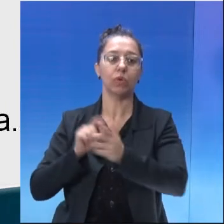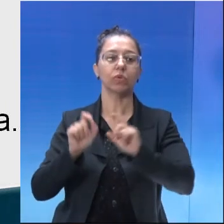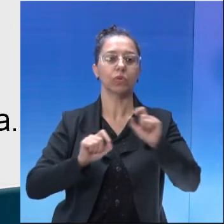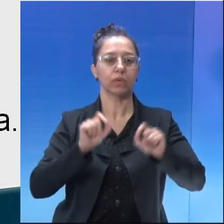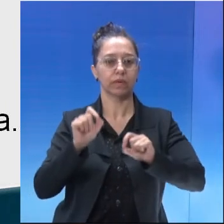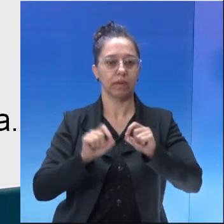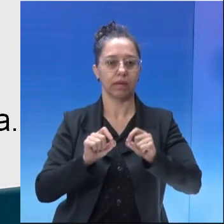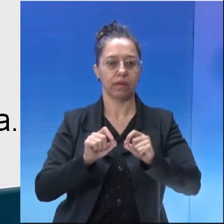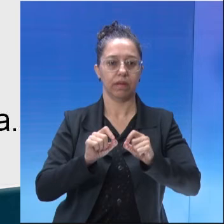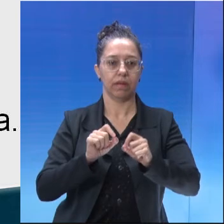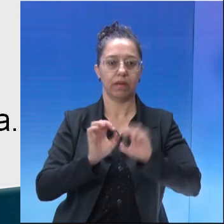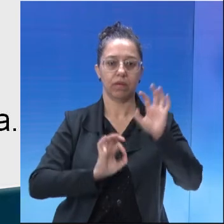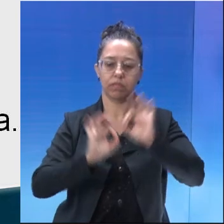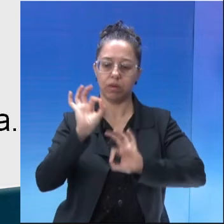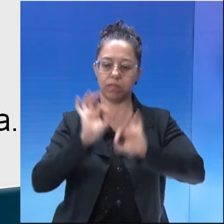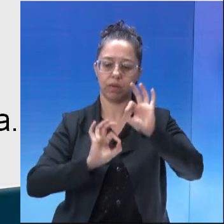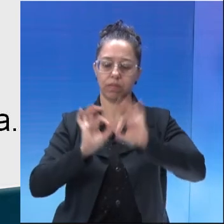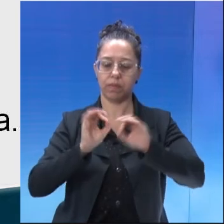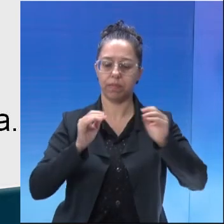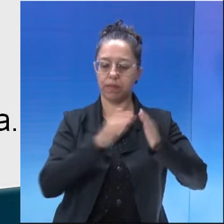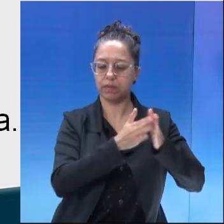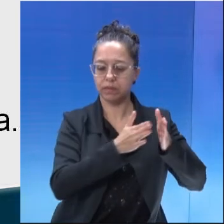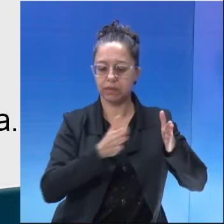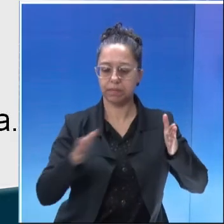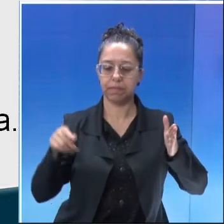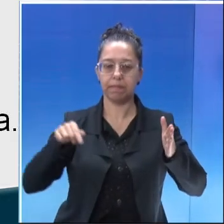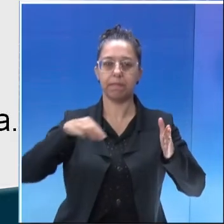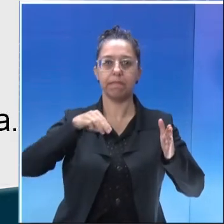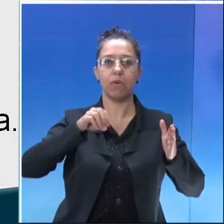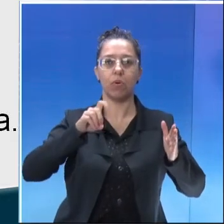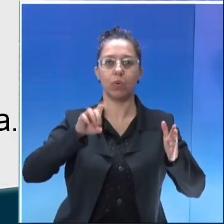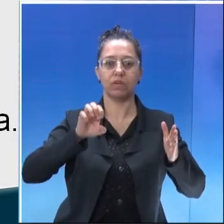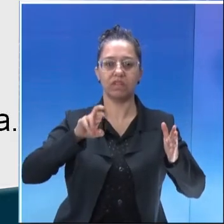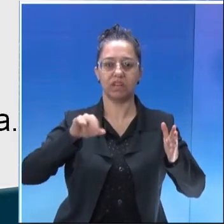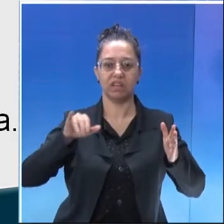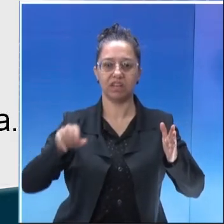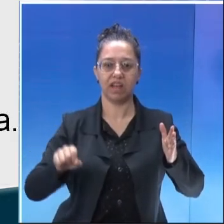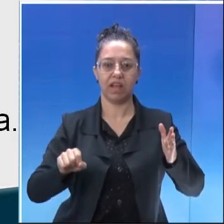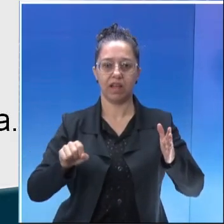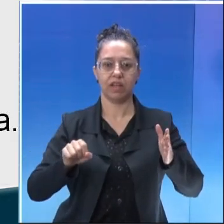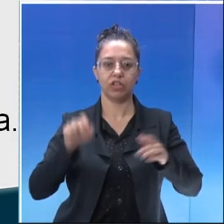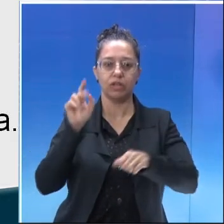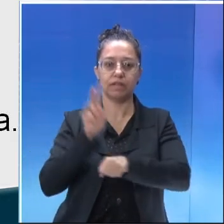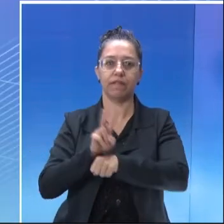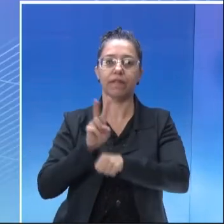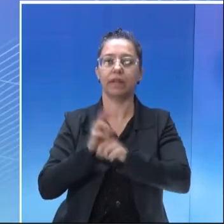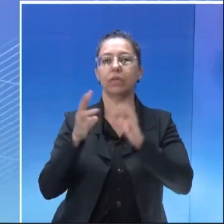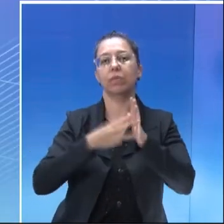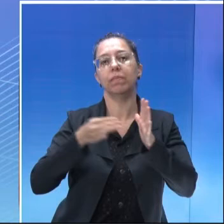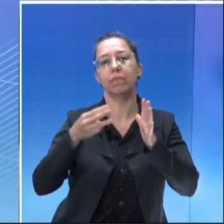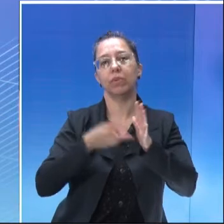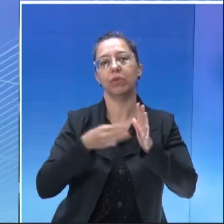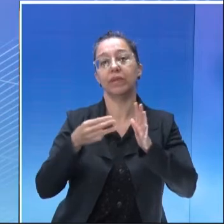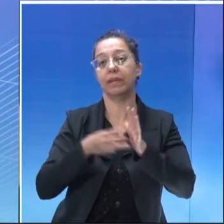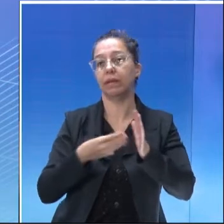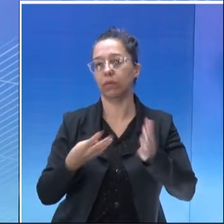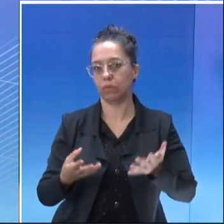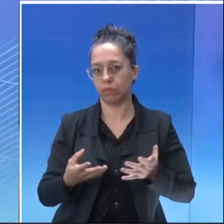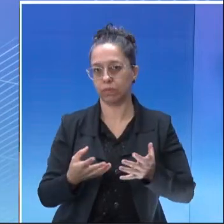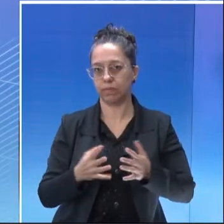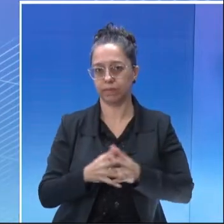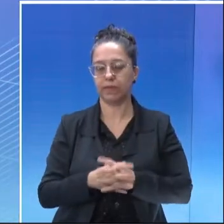da construção da modernidade que defende um modelo. O que eu falei? Modelo é